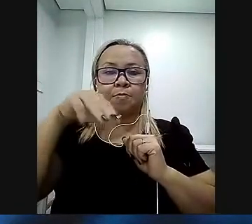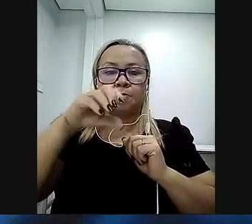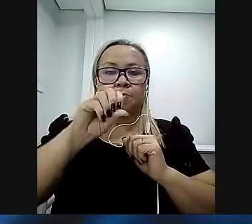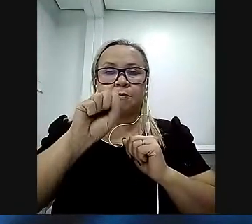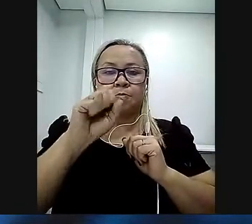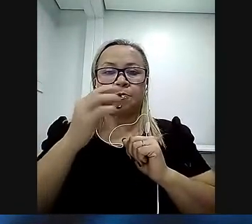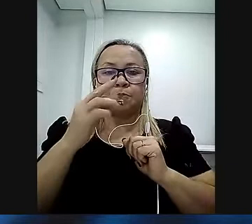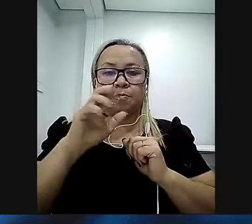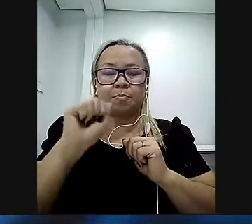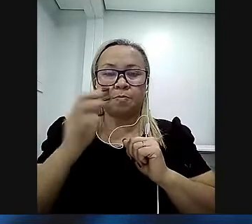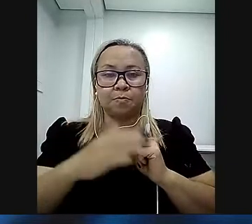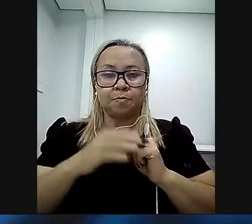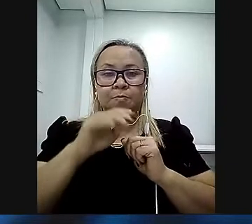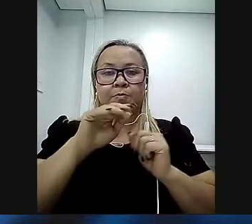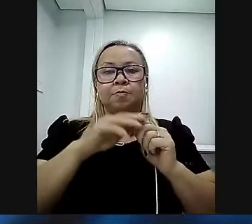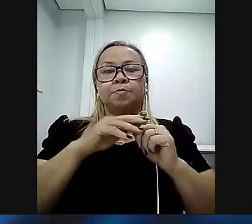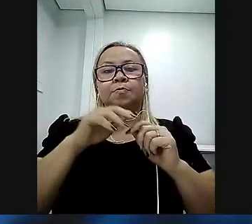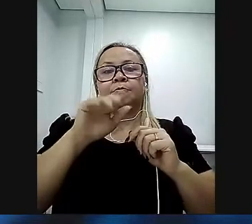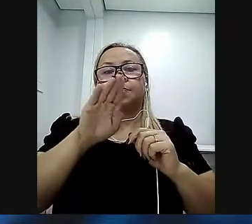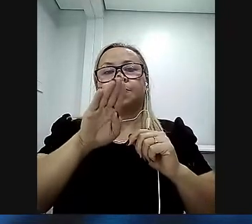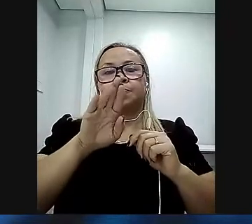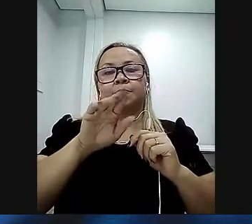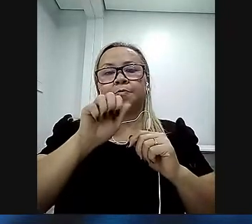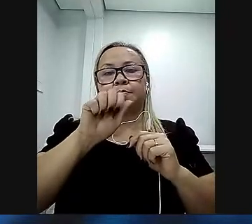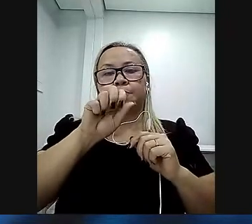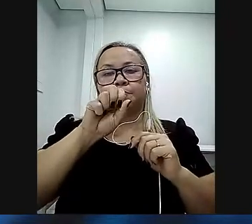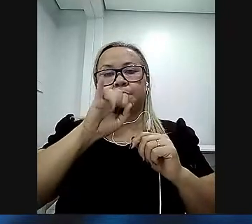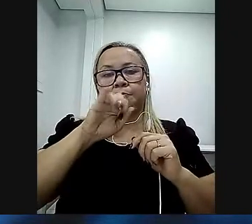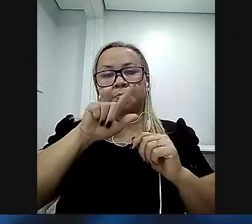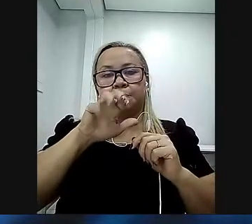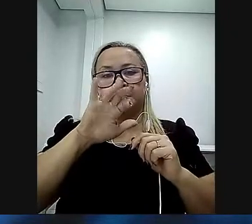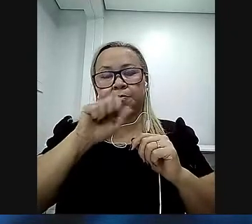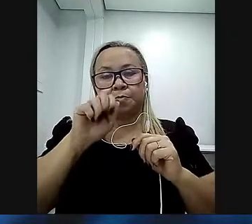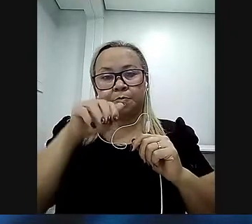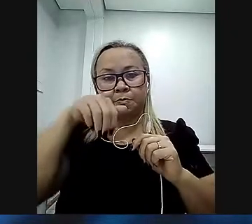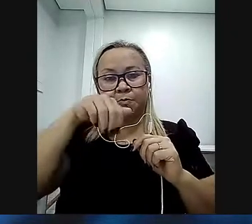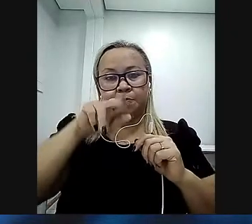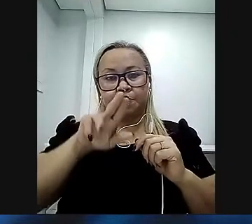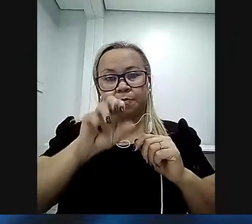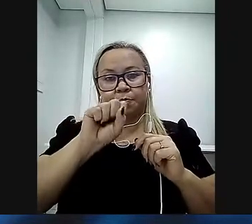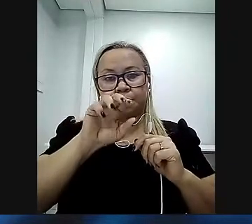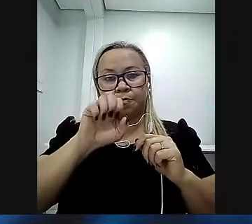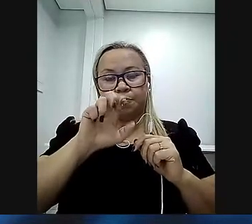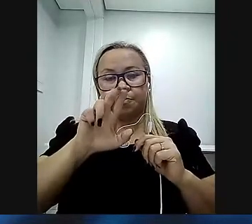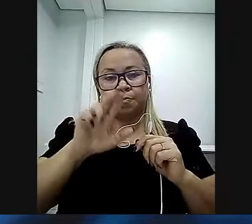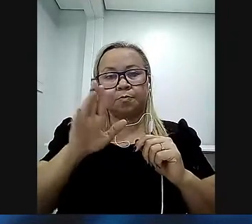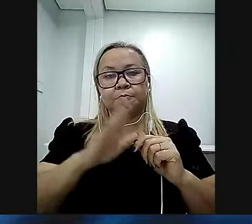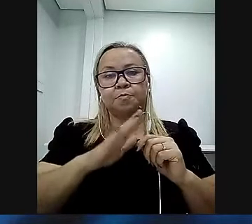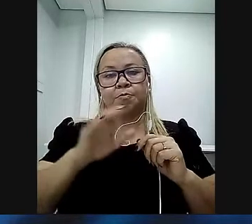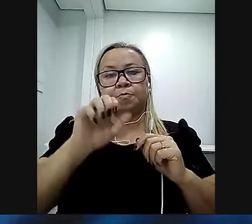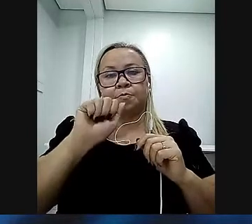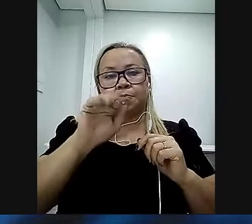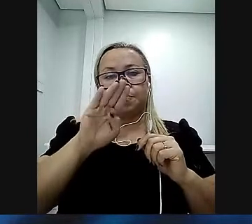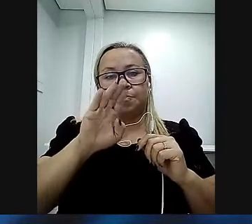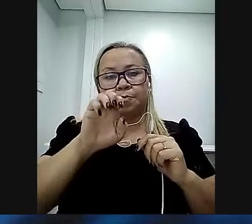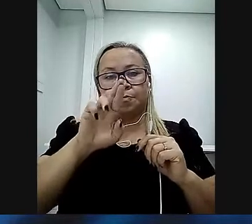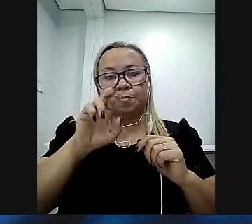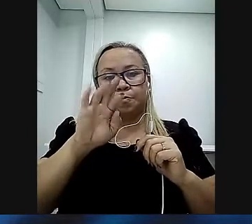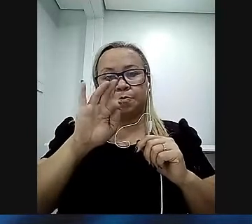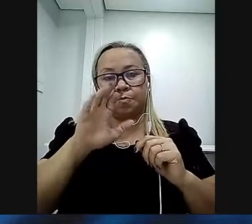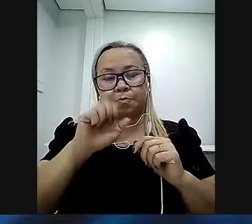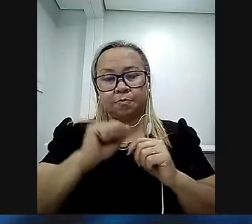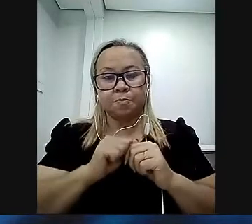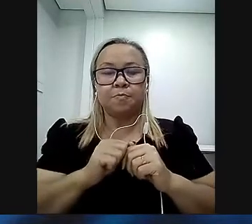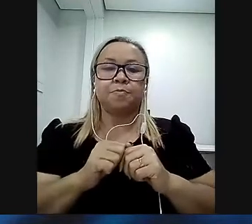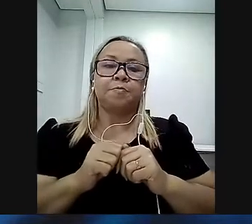brasiliamuseuaberto.com.br, no Instagram, arroba Brasília Museu Aberto, e também no Facebook, Brasília da Utopia Capital.